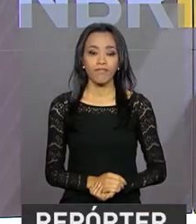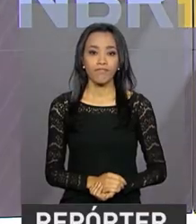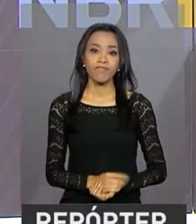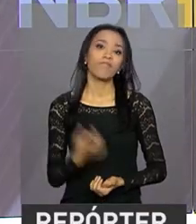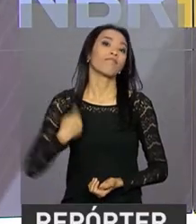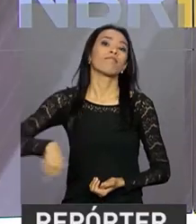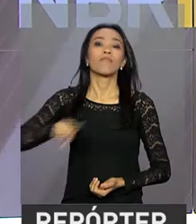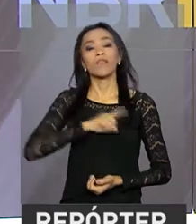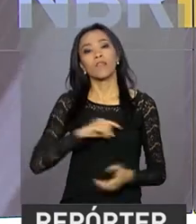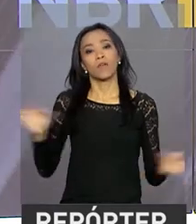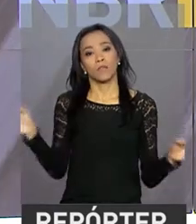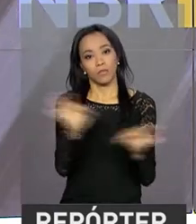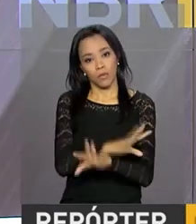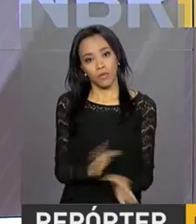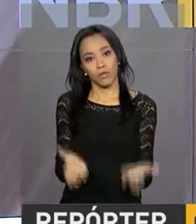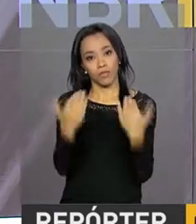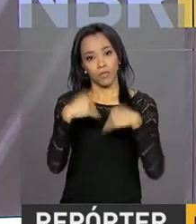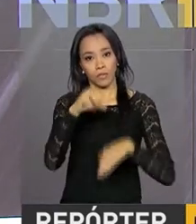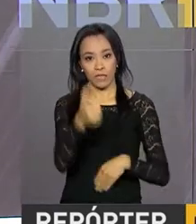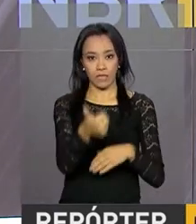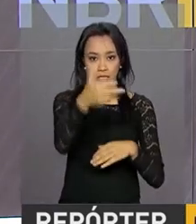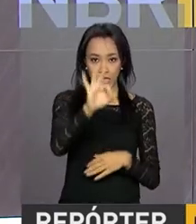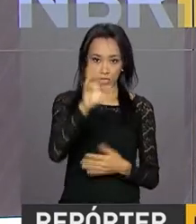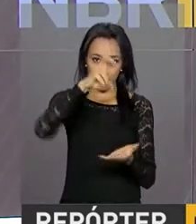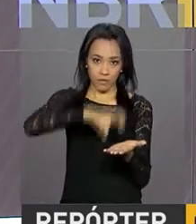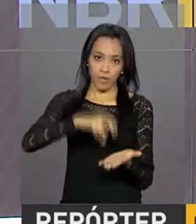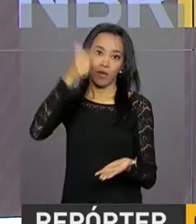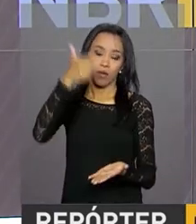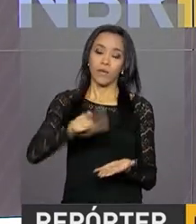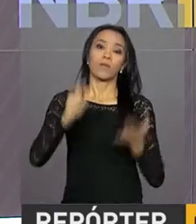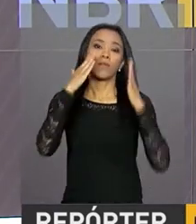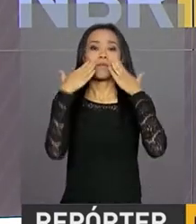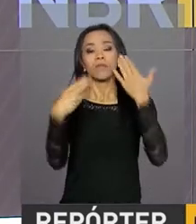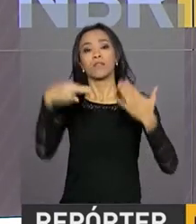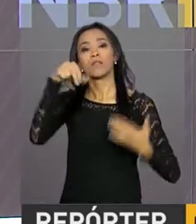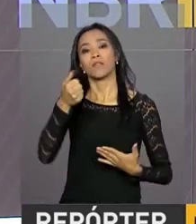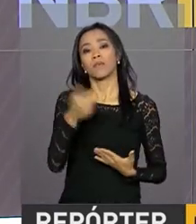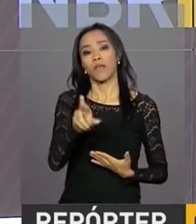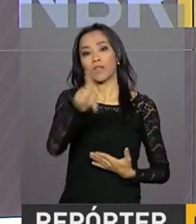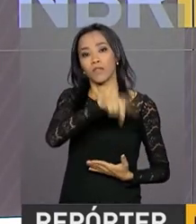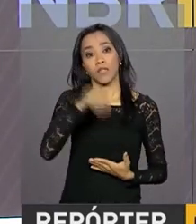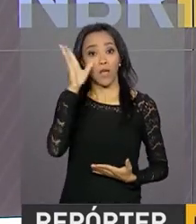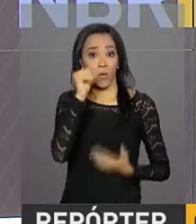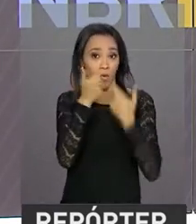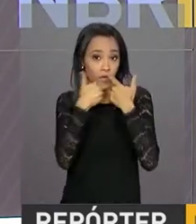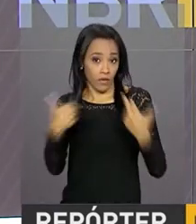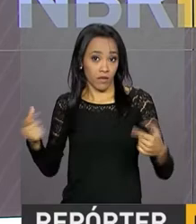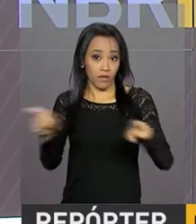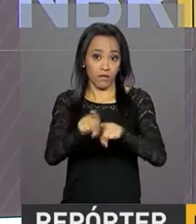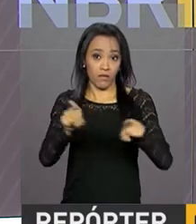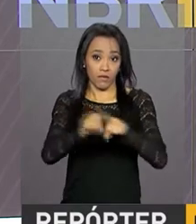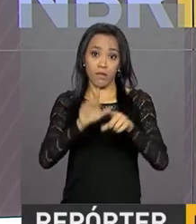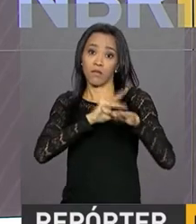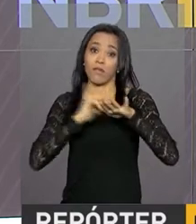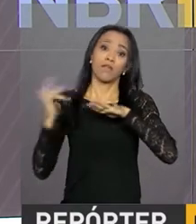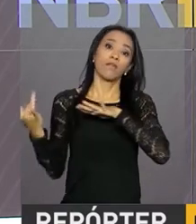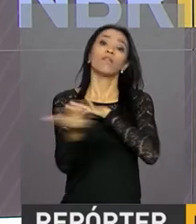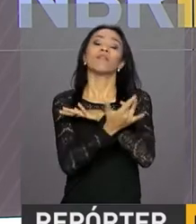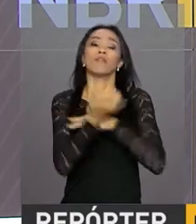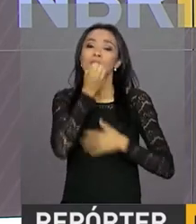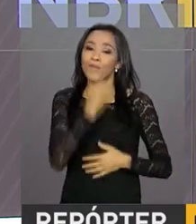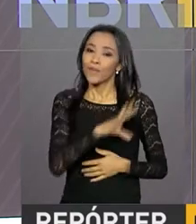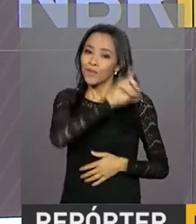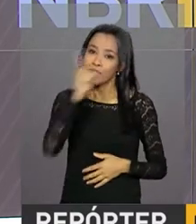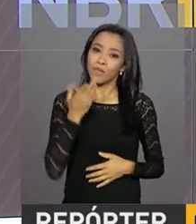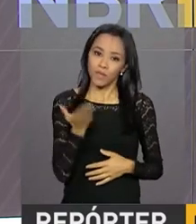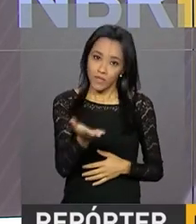E nós ficamos por aqui, voltamos às 10 da manhã na próxima edição do Repórter NBR. Acompanhe as novidades também em nossas redes sociais. Um bom